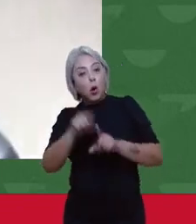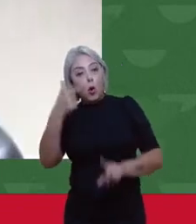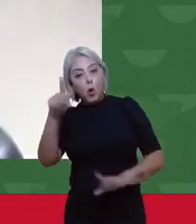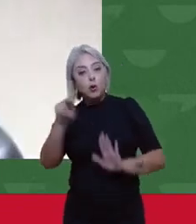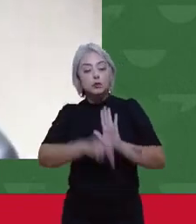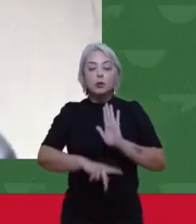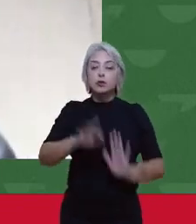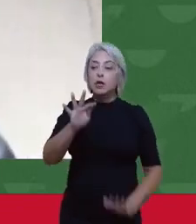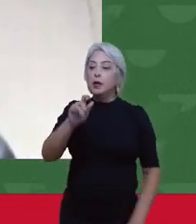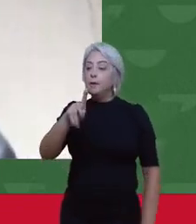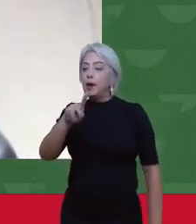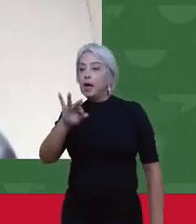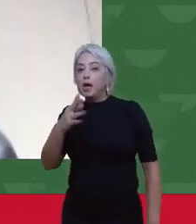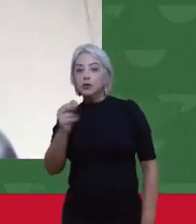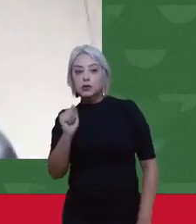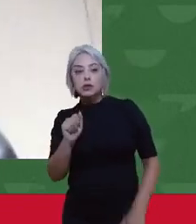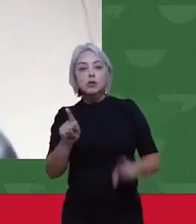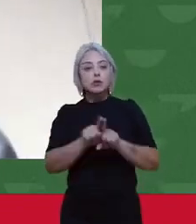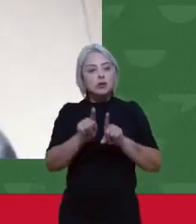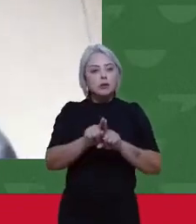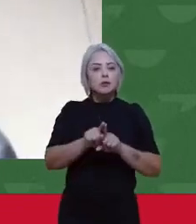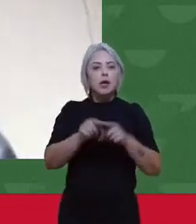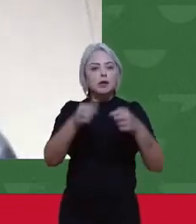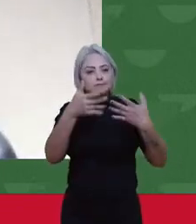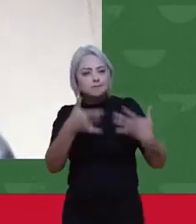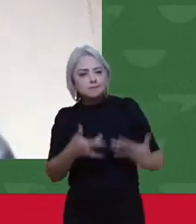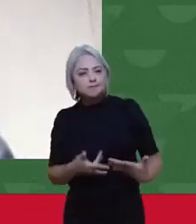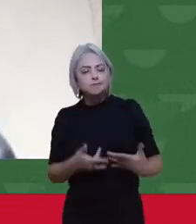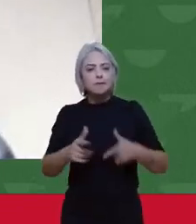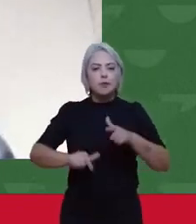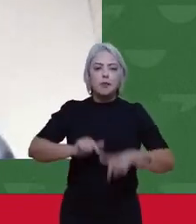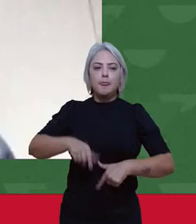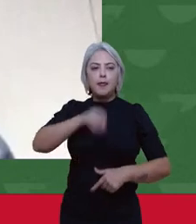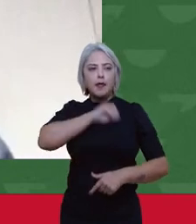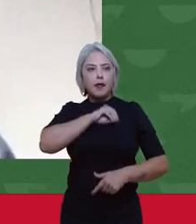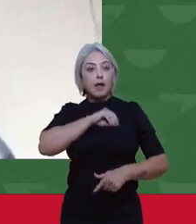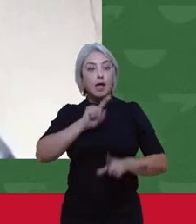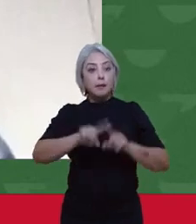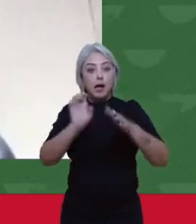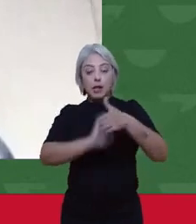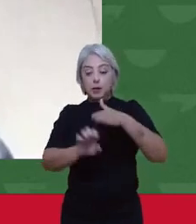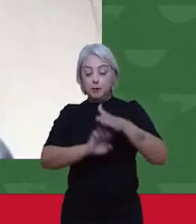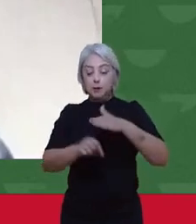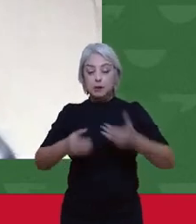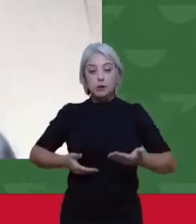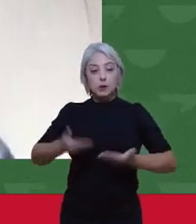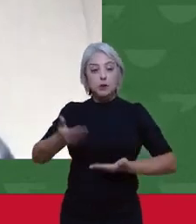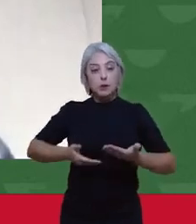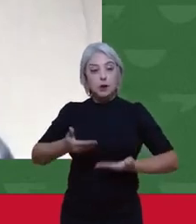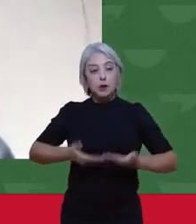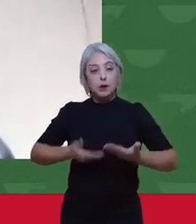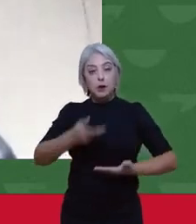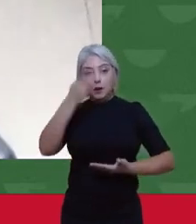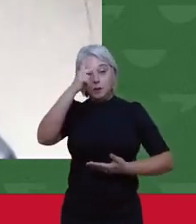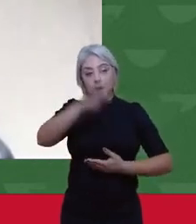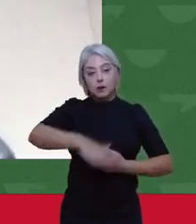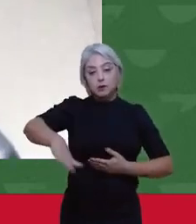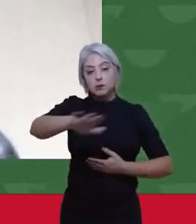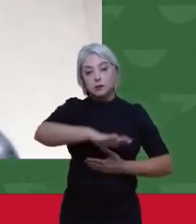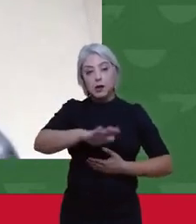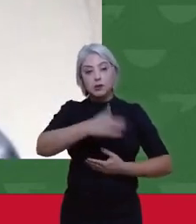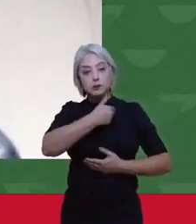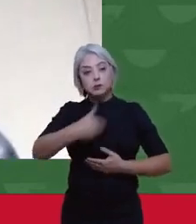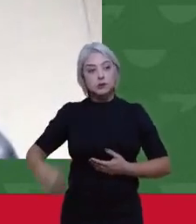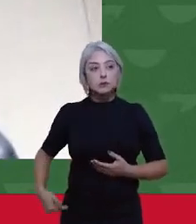também trata da questão de emprego e renda, mas para empresas que prestam serviço para os espaços